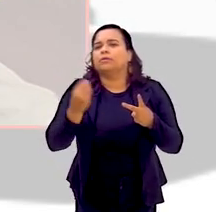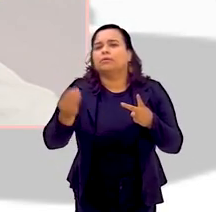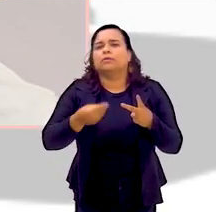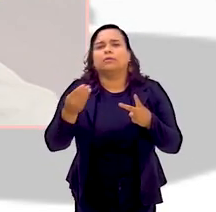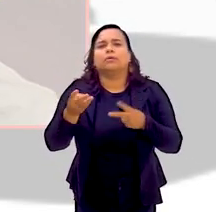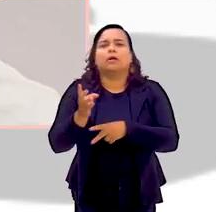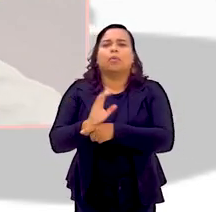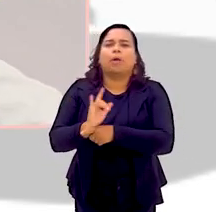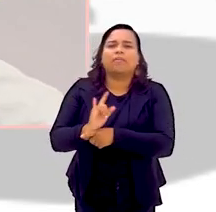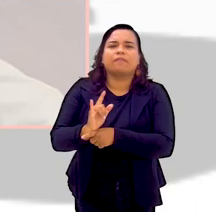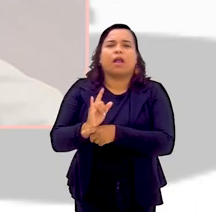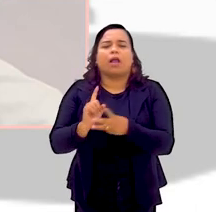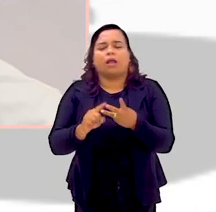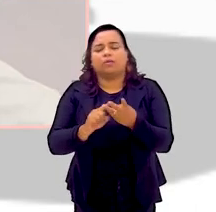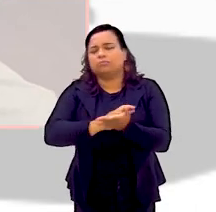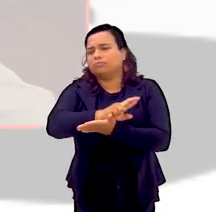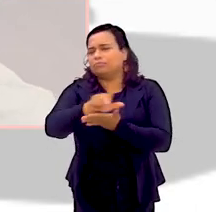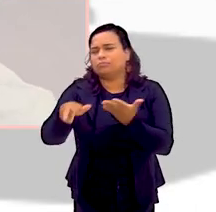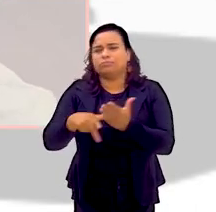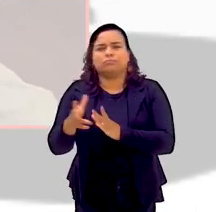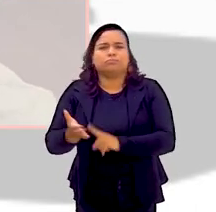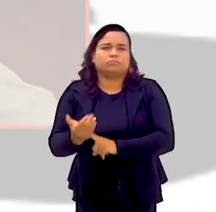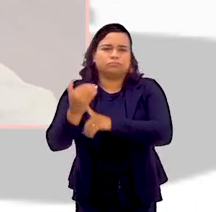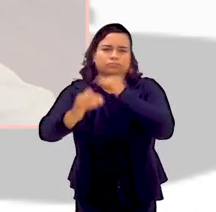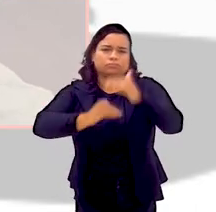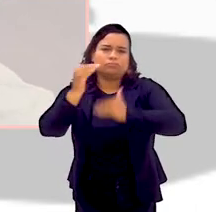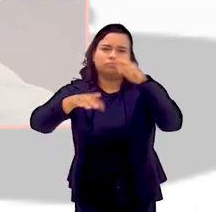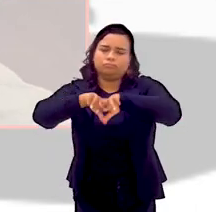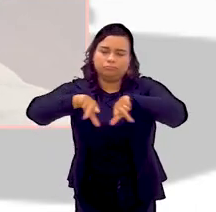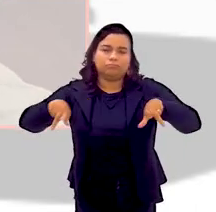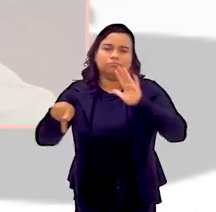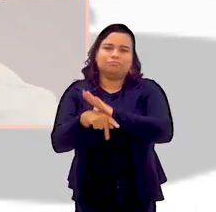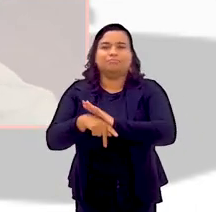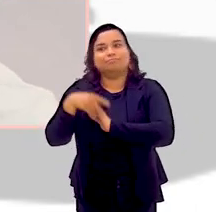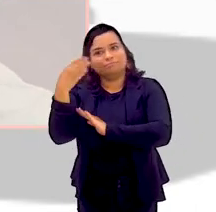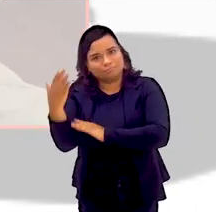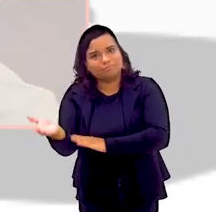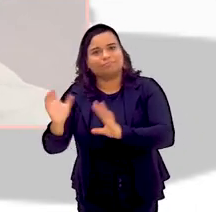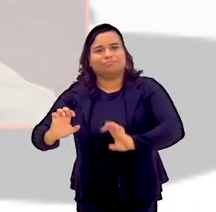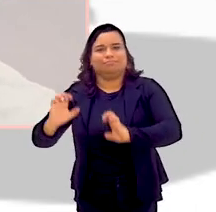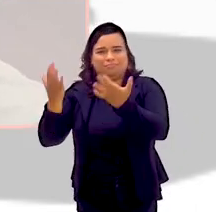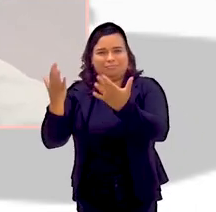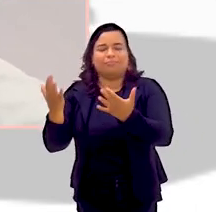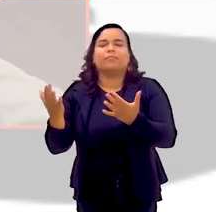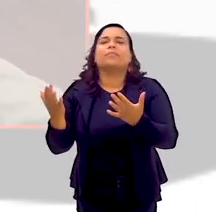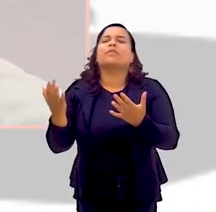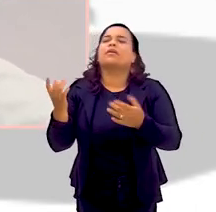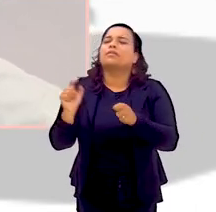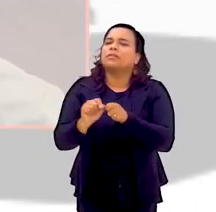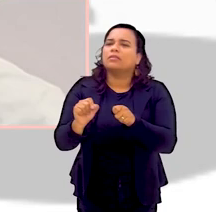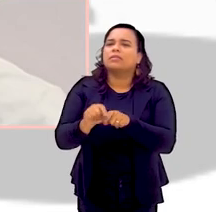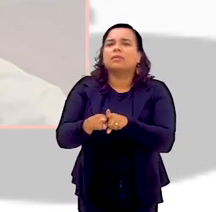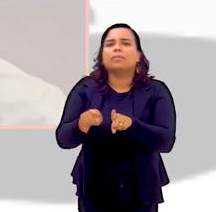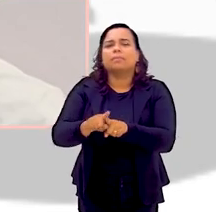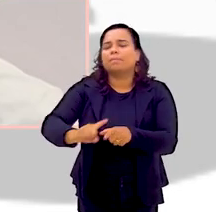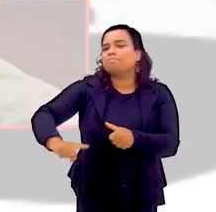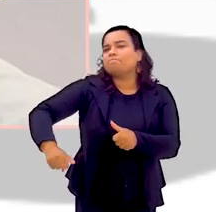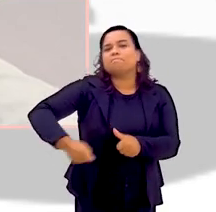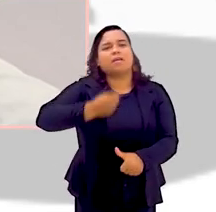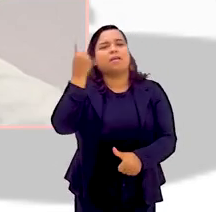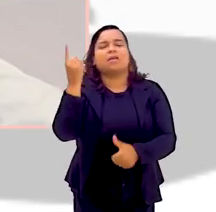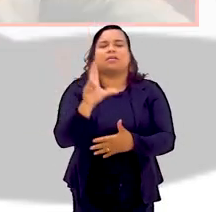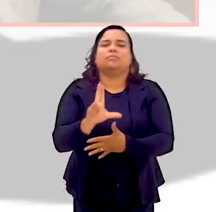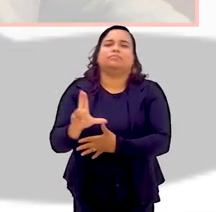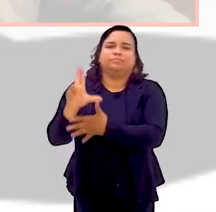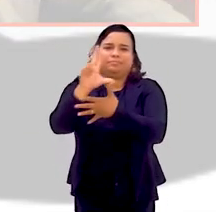do Wi-Fi, mas também de toda a tecnologia oriunda do Web Summit, com as novidades, ele vai ser realizado pela primeira vez na América